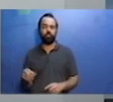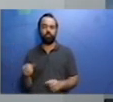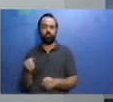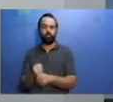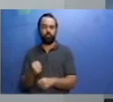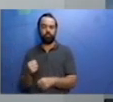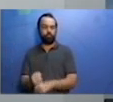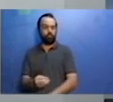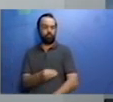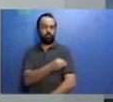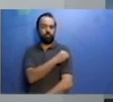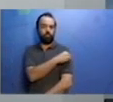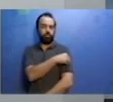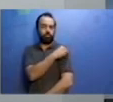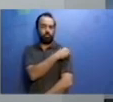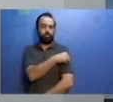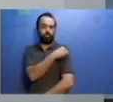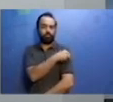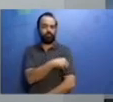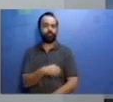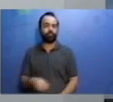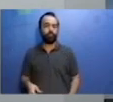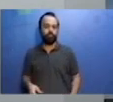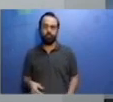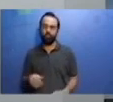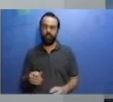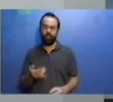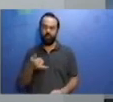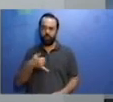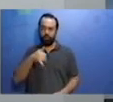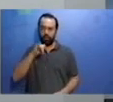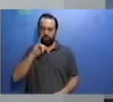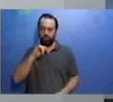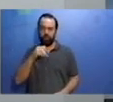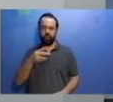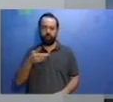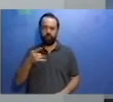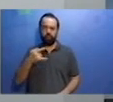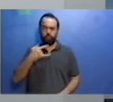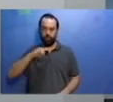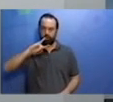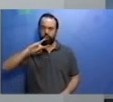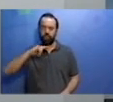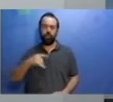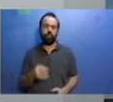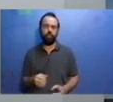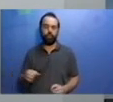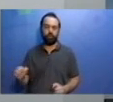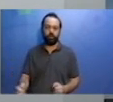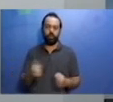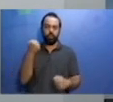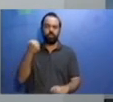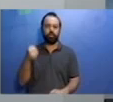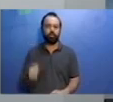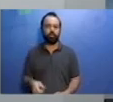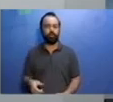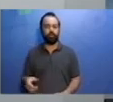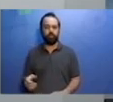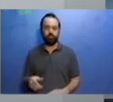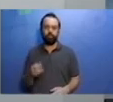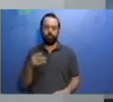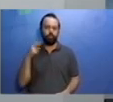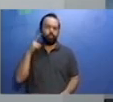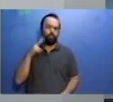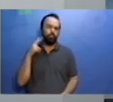casa, compramos no supermercado, quanto o álcool de bebidas alcoólicas, cerveja, cachaça, pinga, vodka, vinho.